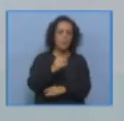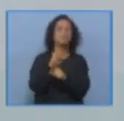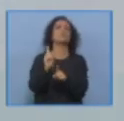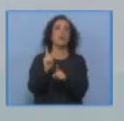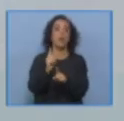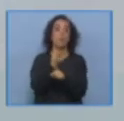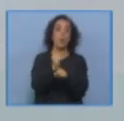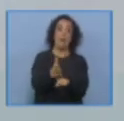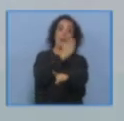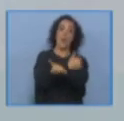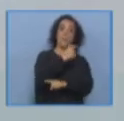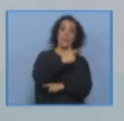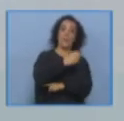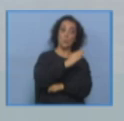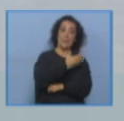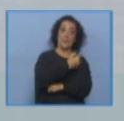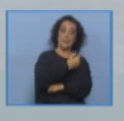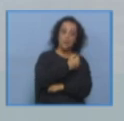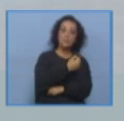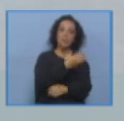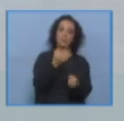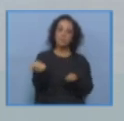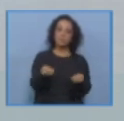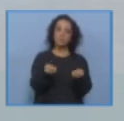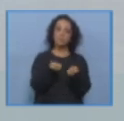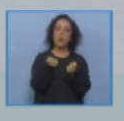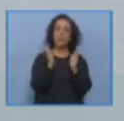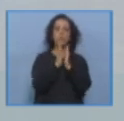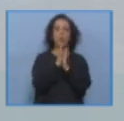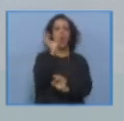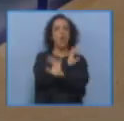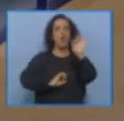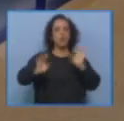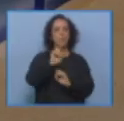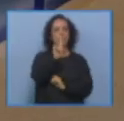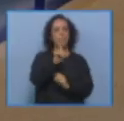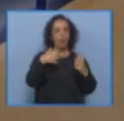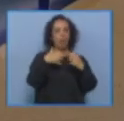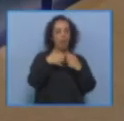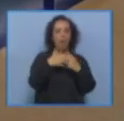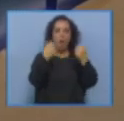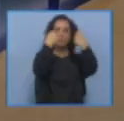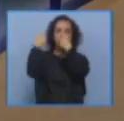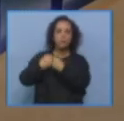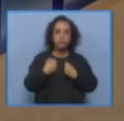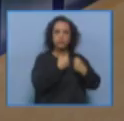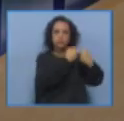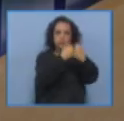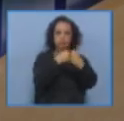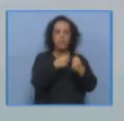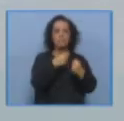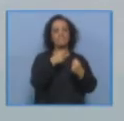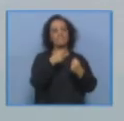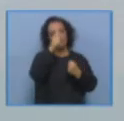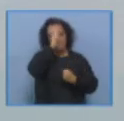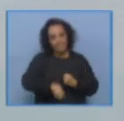que tinha conduzido a Europa, a Igreja na Europa da Primeira Guerra Mundial, muito desagregada também e em conflito, e também uma